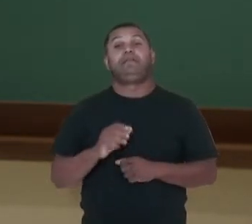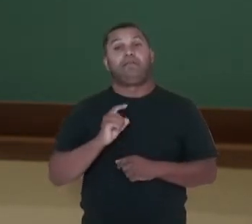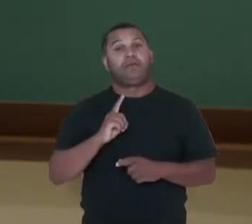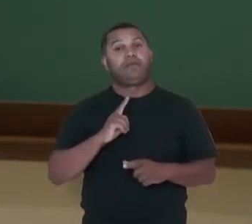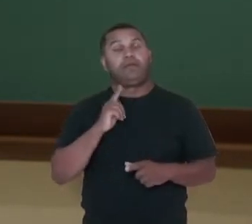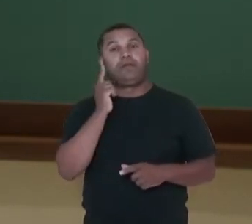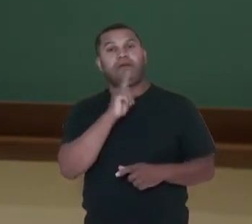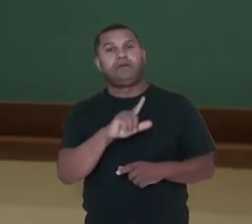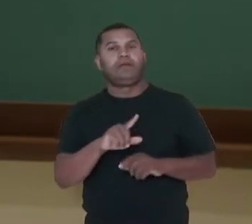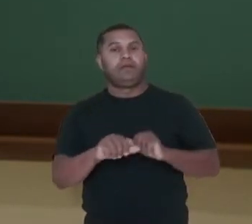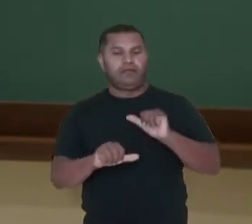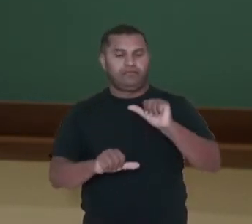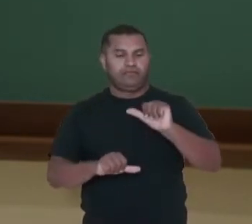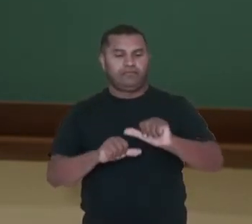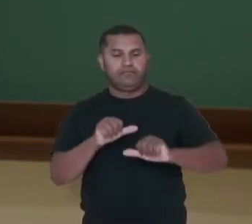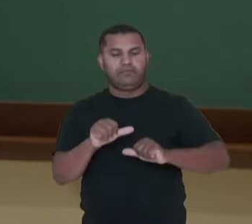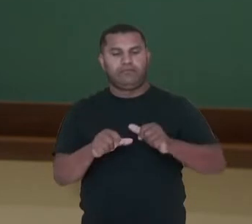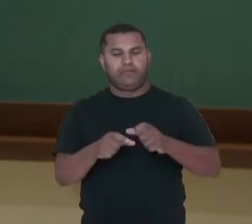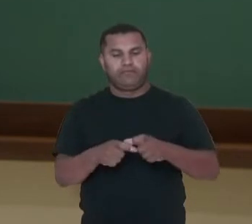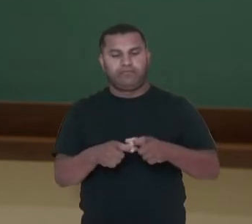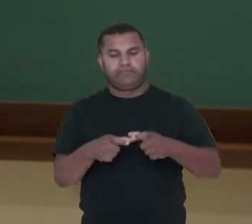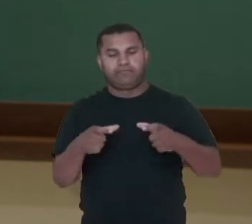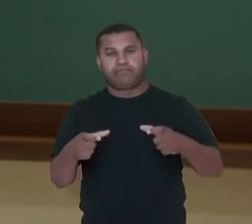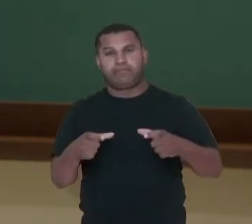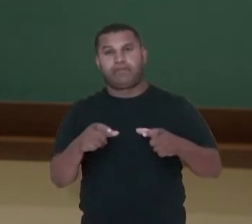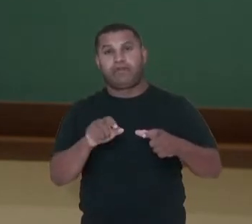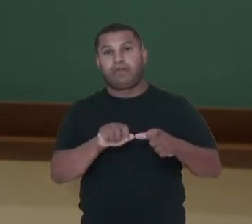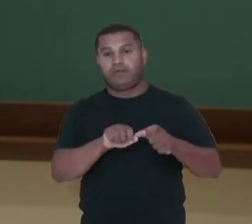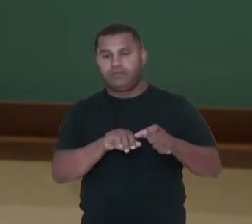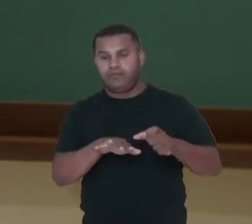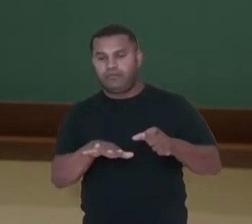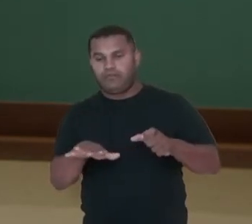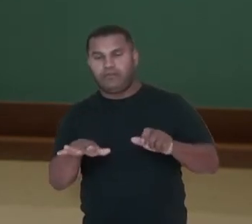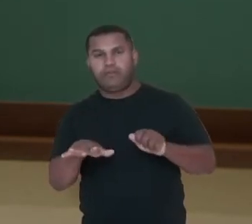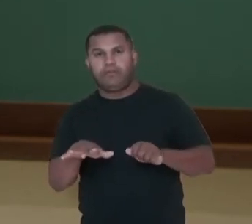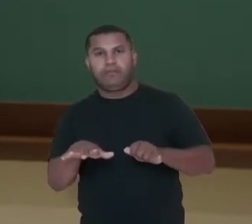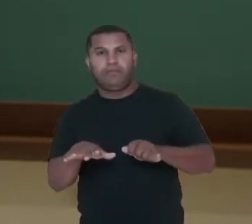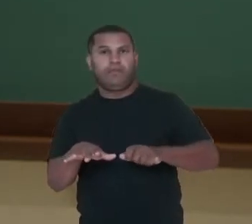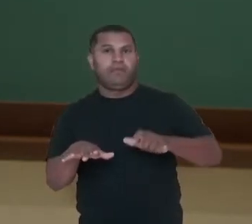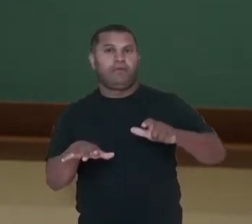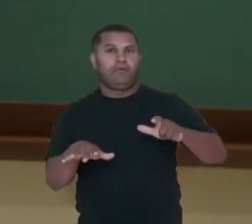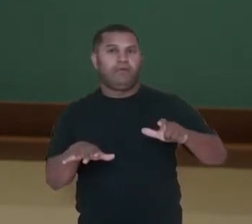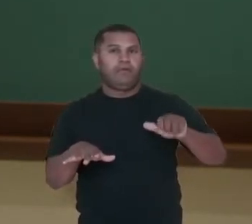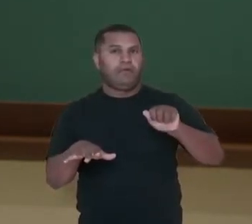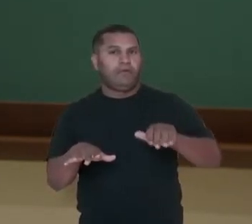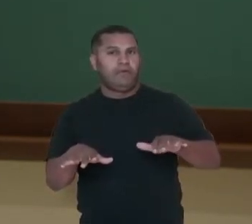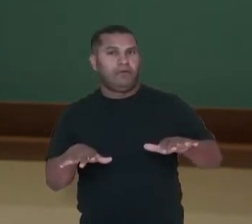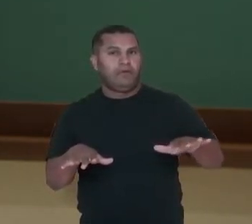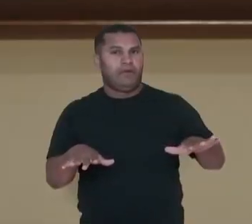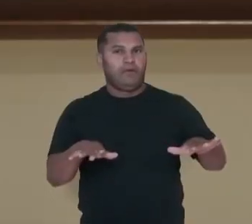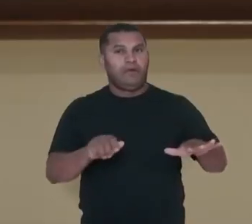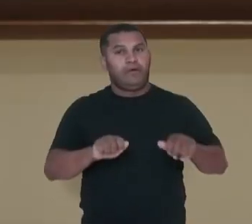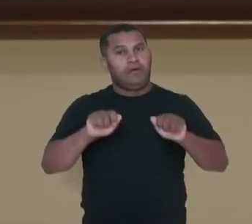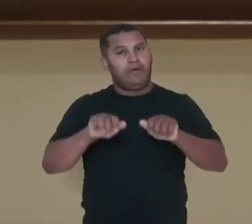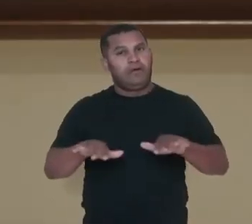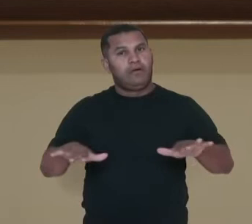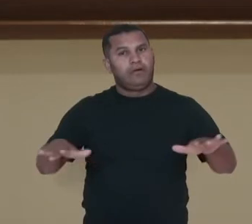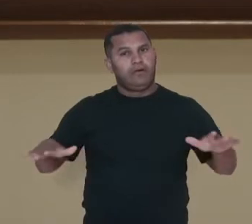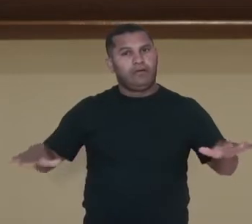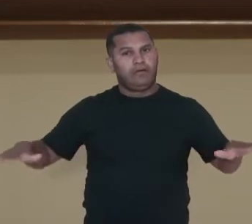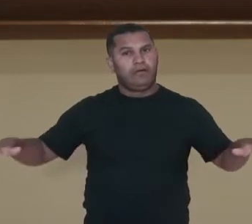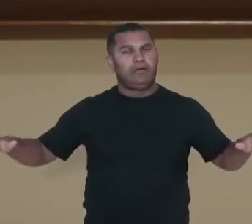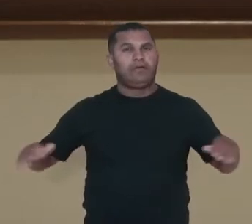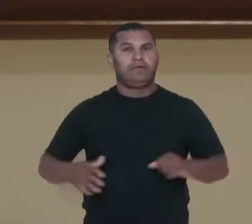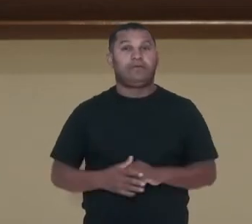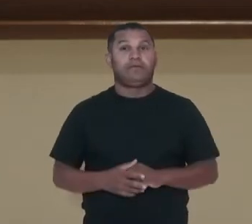ali no ambiente aquático, ali através do solo, e vai contaminando a água. A pessoa, uma pessoa que